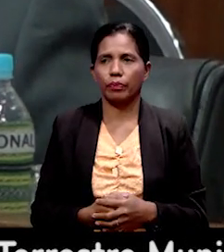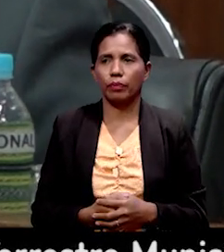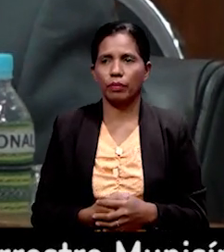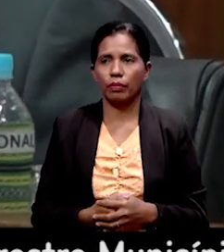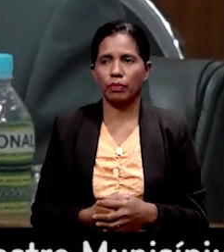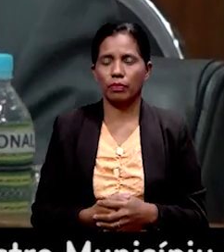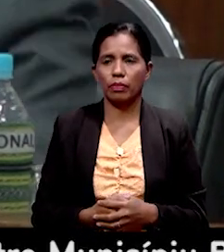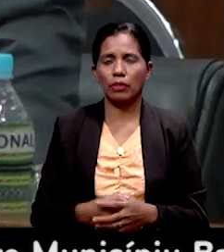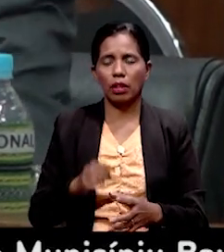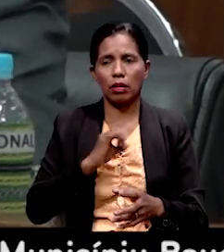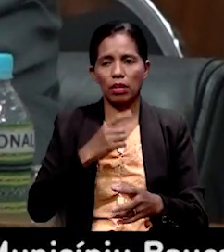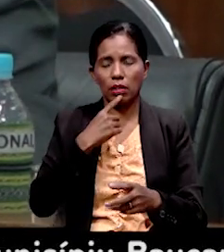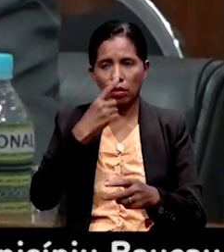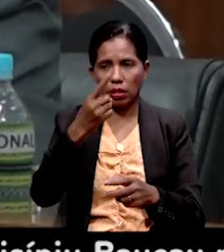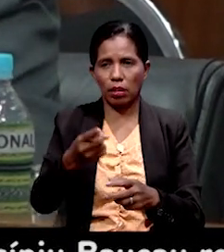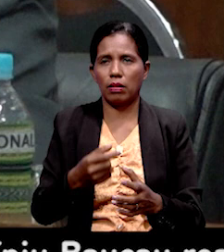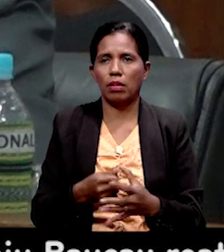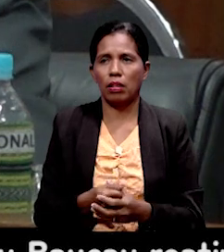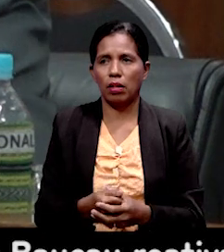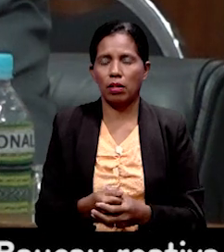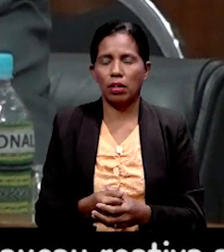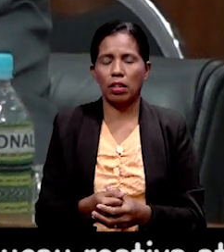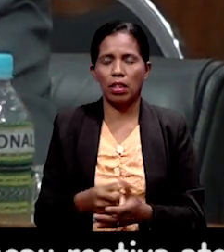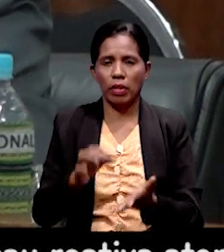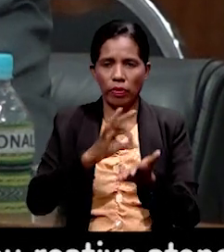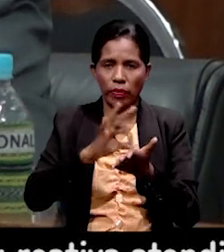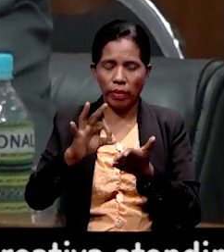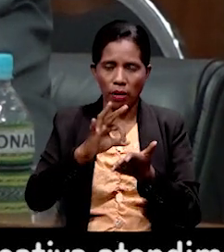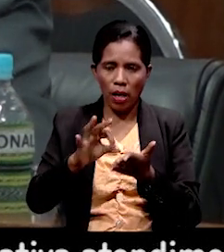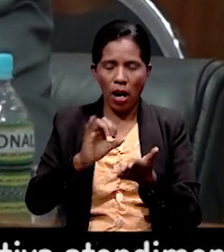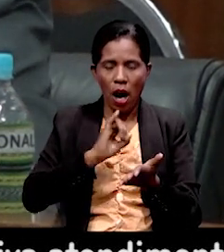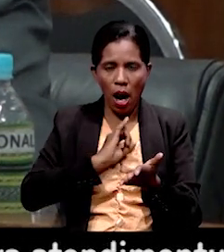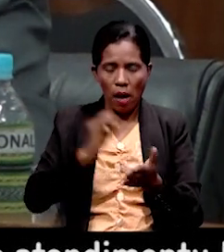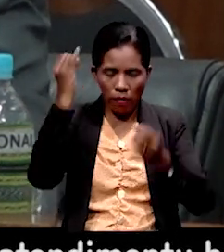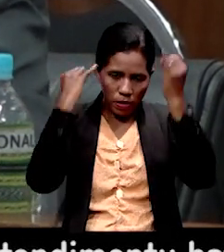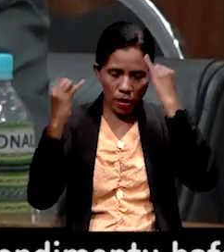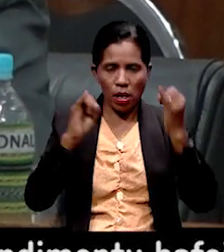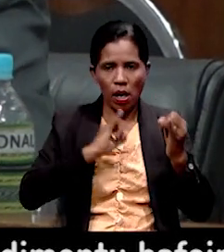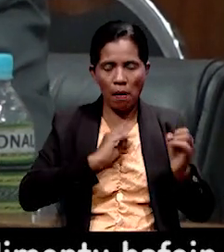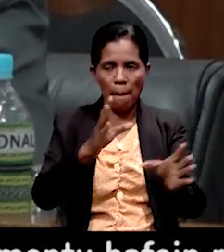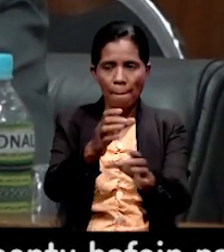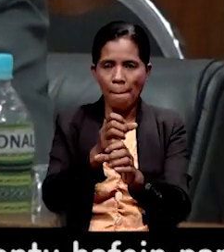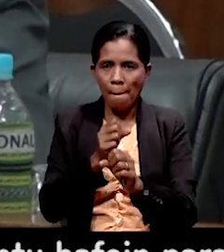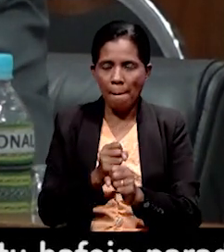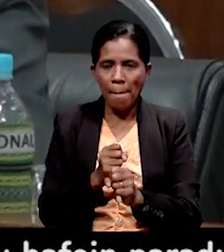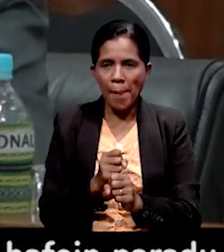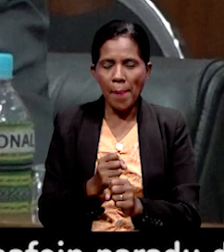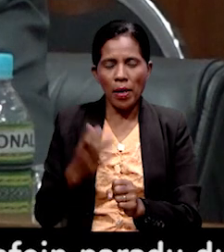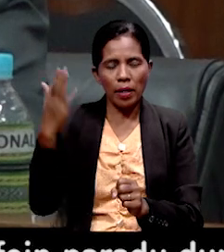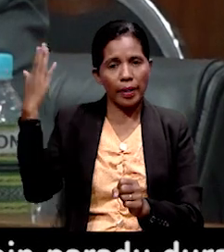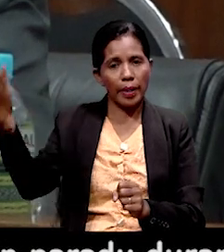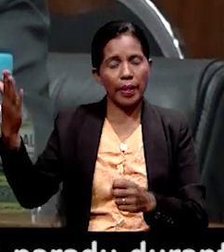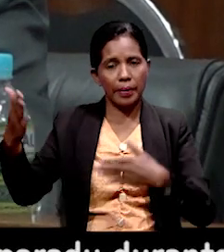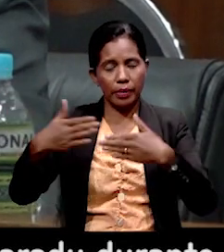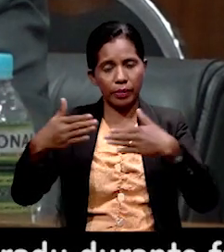As ONTM ia informação na vez do SIM, sobre os militares, ia sobre na vai tinha